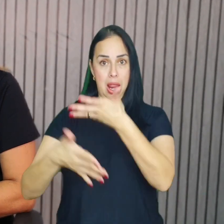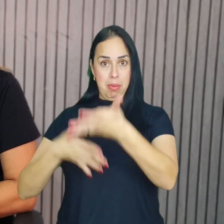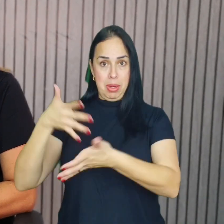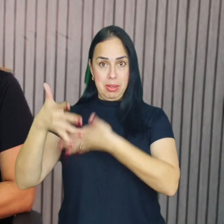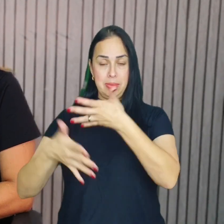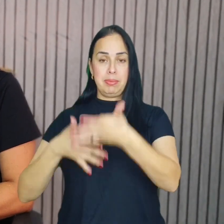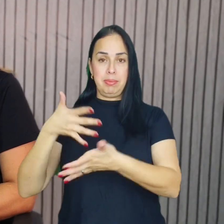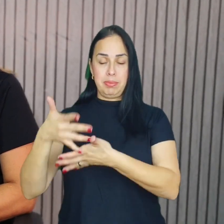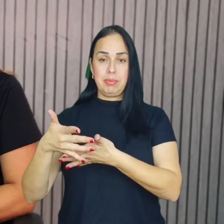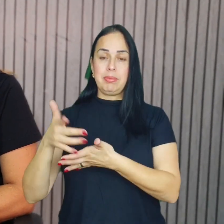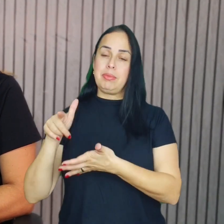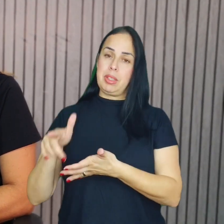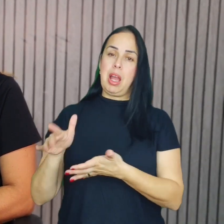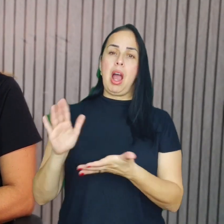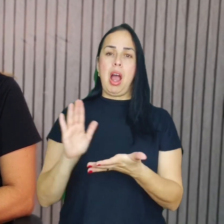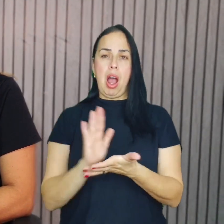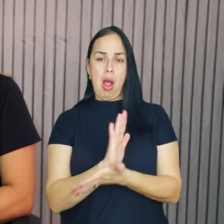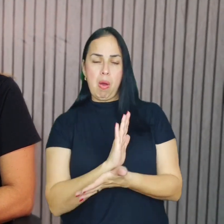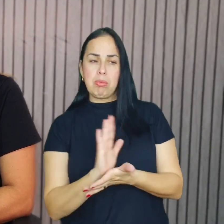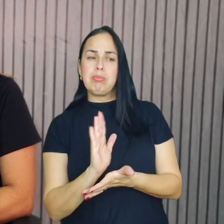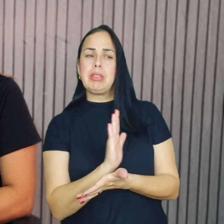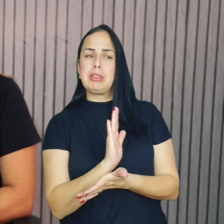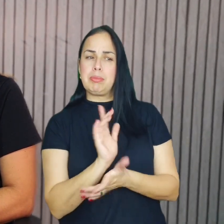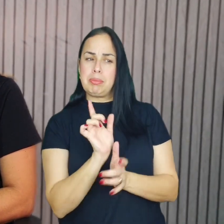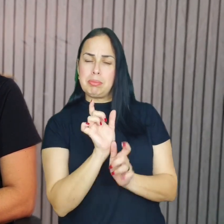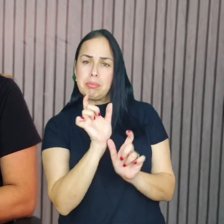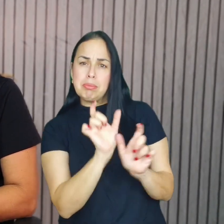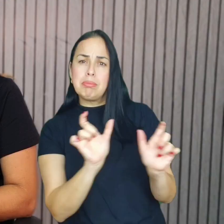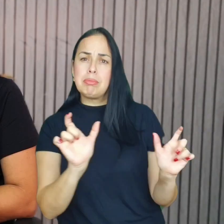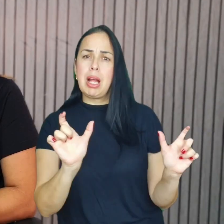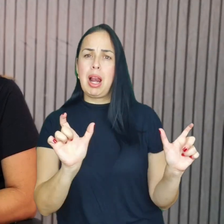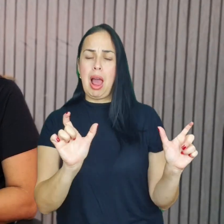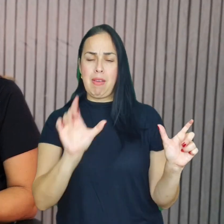Libras. Ele fala algumas coisas em